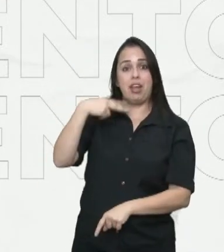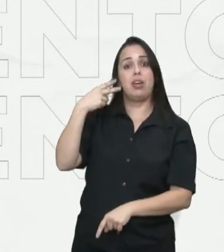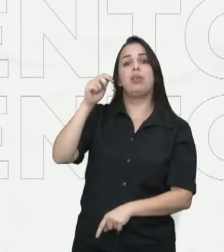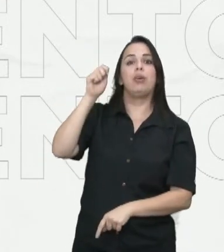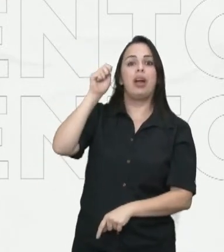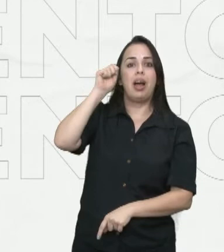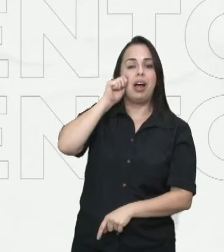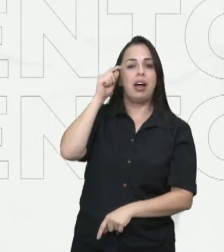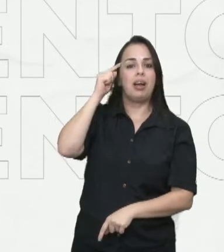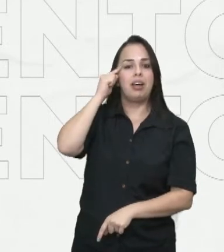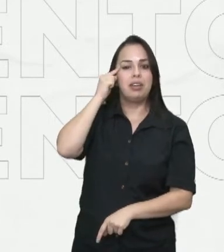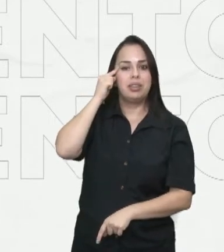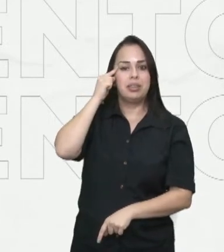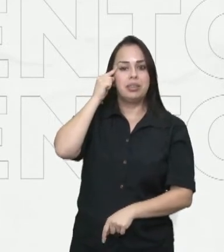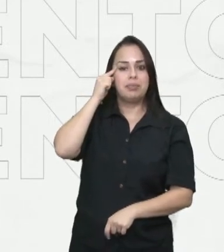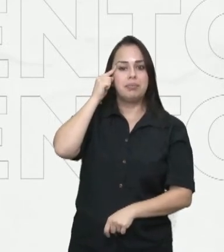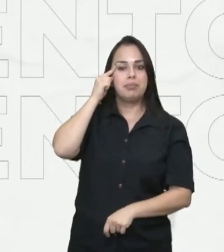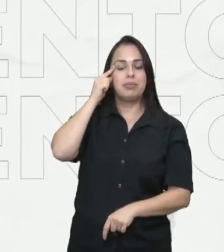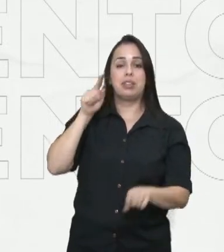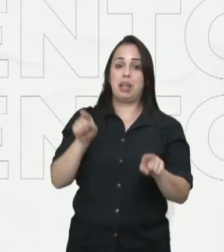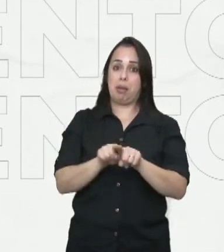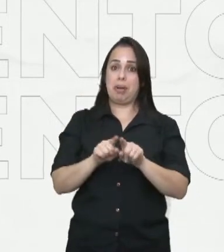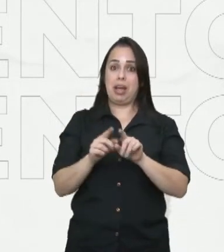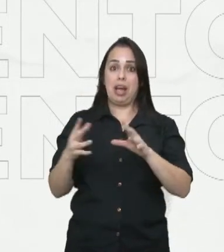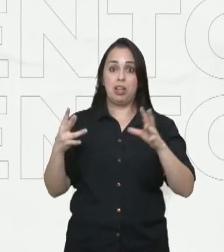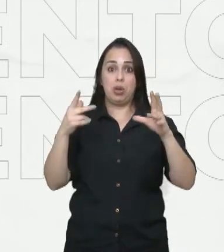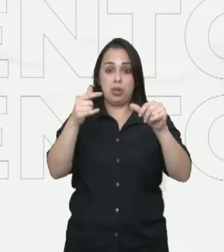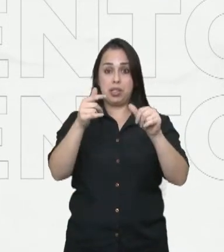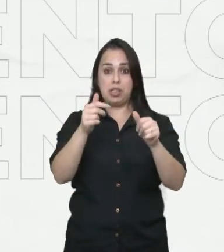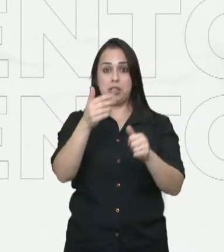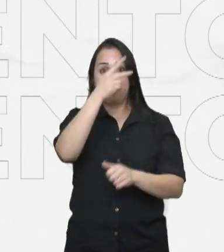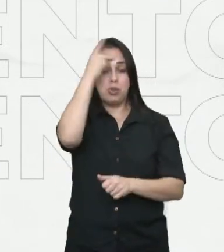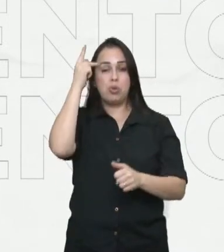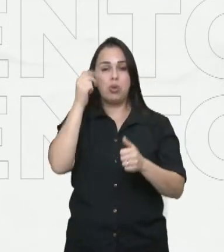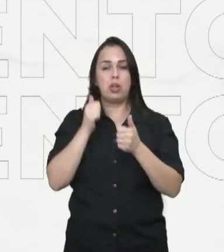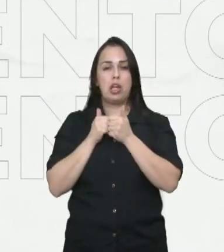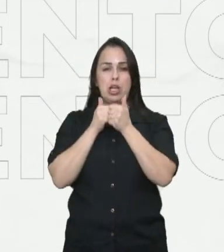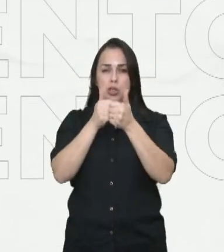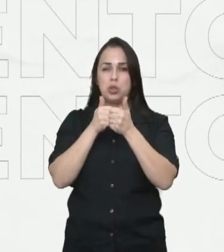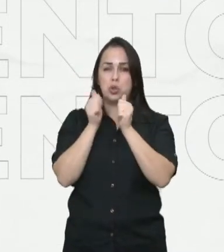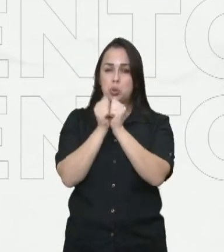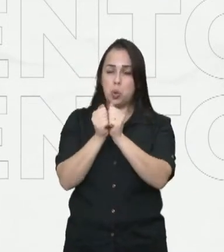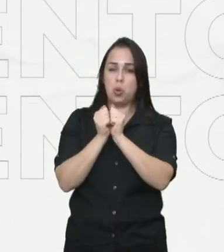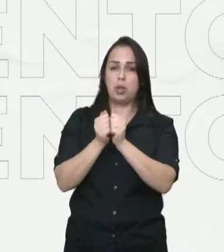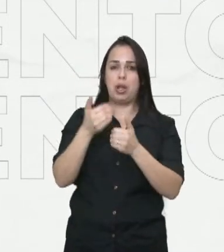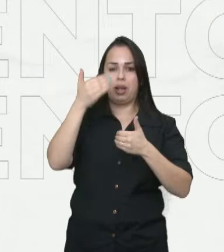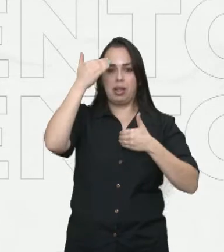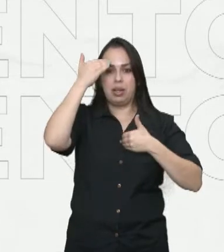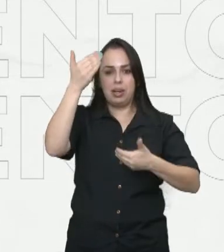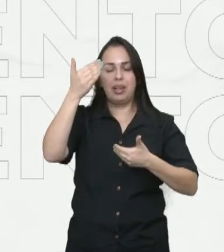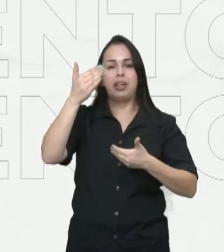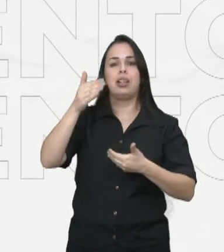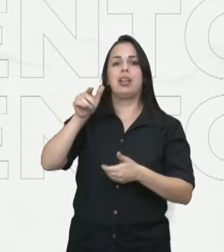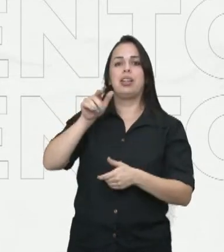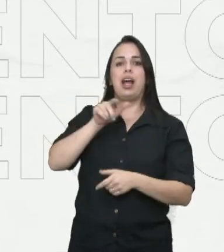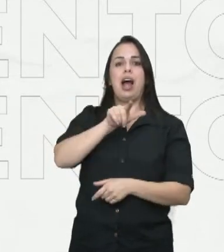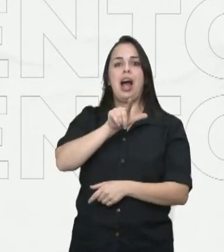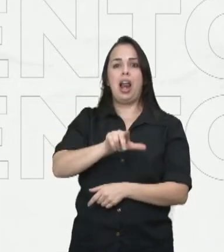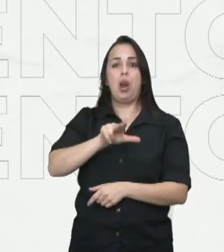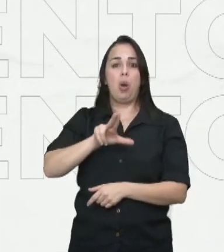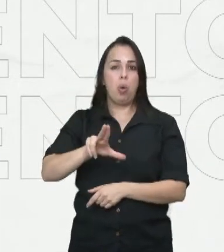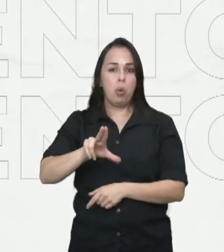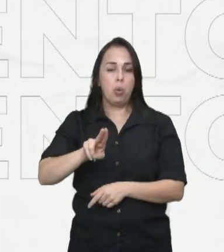as nossas equipes e todos que estão aqui conosco nos acompanhando. Agradecer muito a Dona Lu, que tem sido